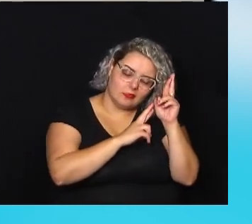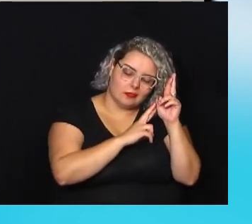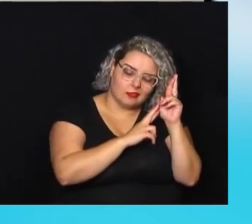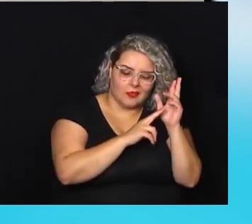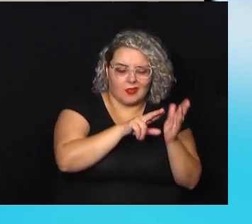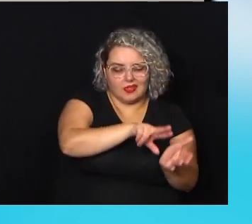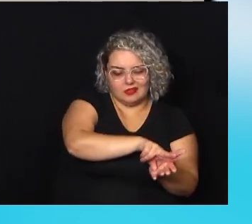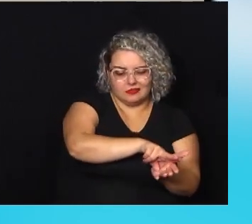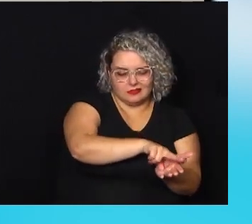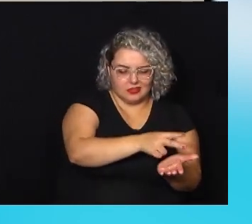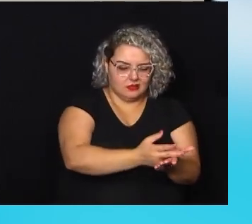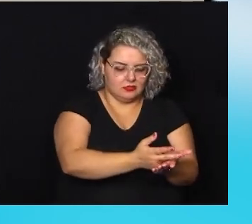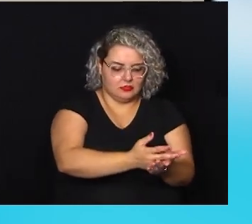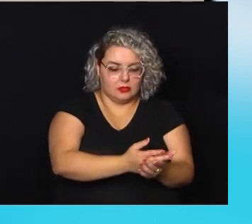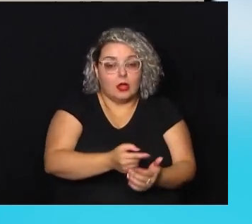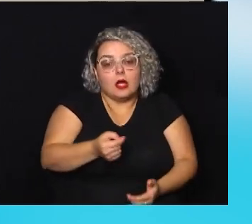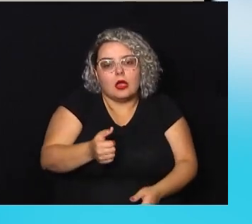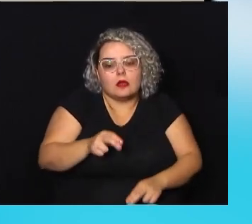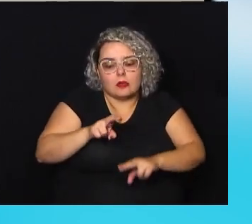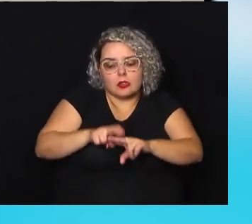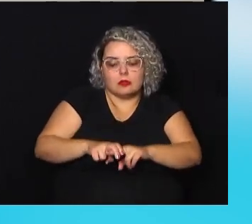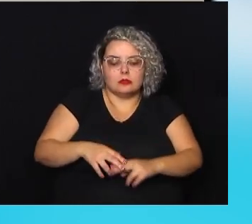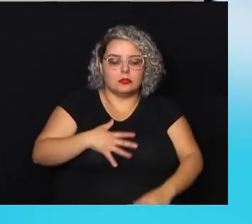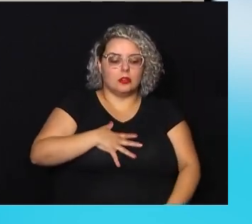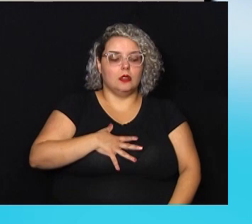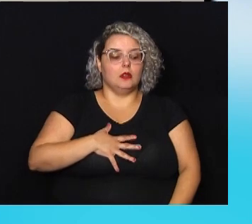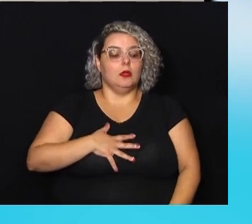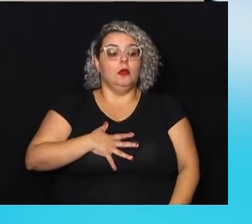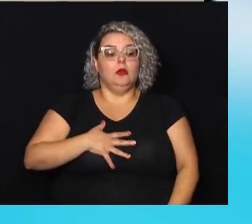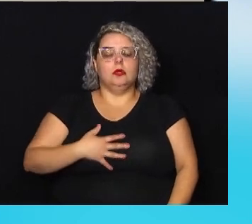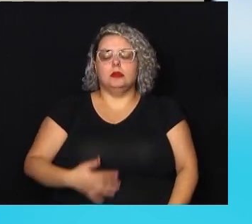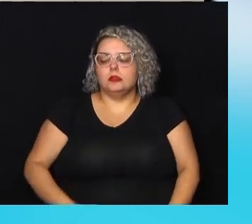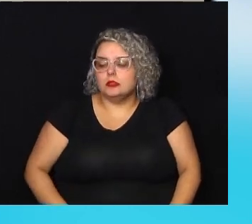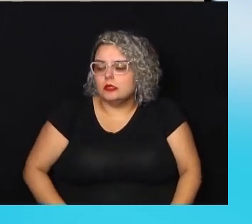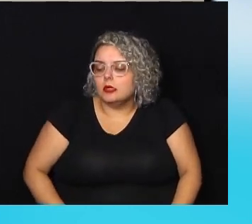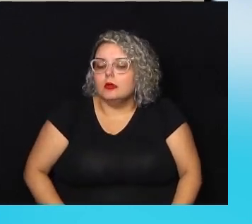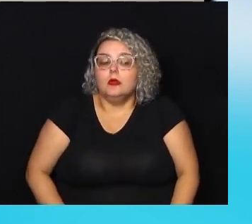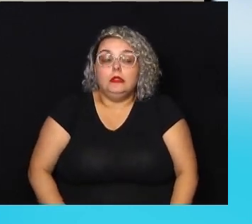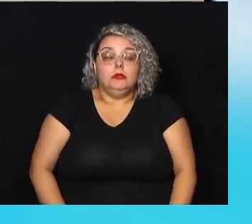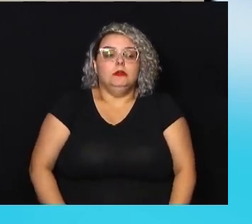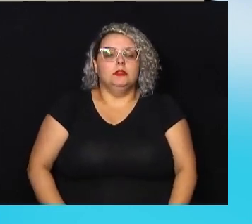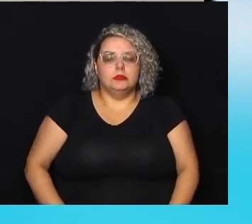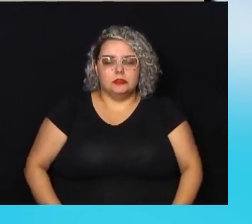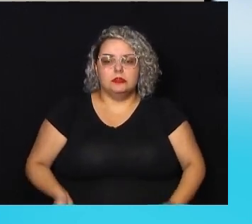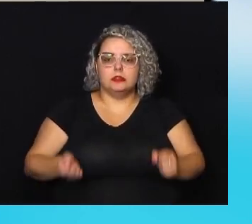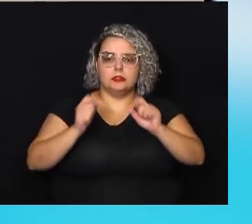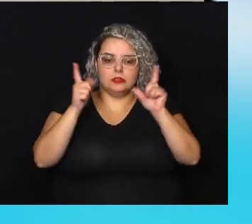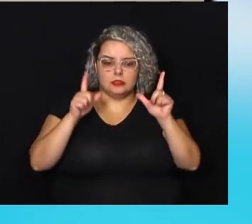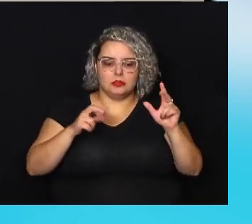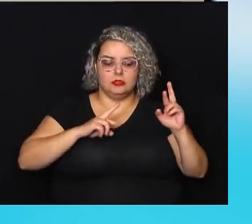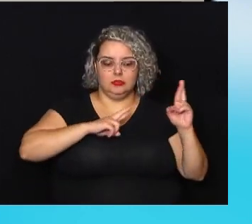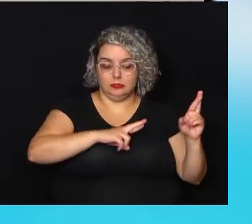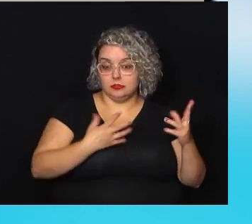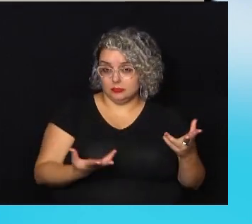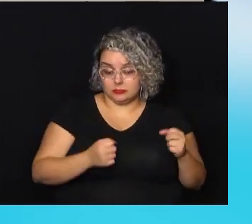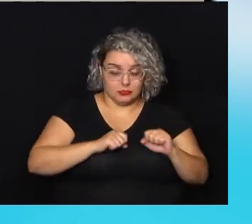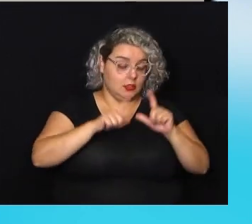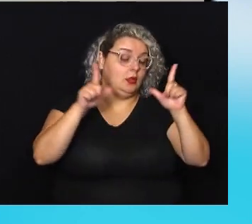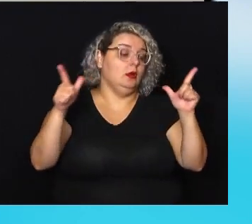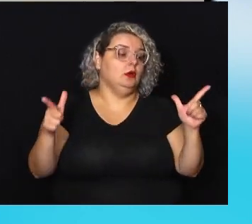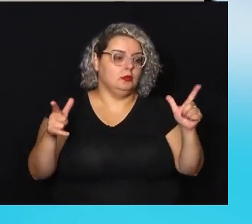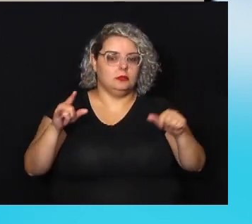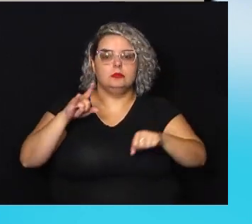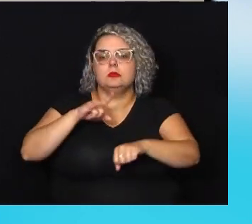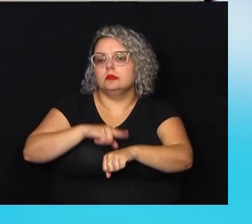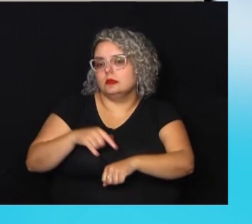né, e deitar numa posição adequada, então dorme mais sentado por causa da falta de ar, porque acorda muitas vezes à noite para ir ao